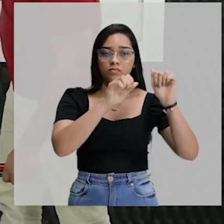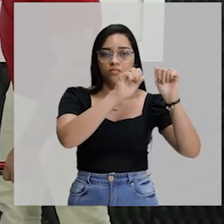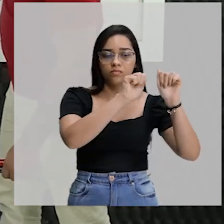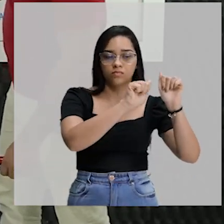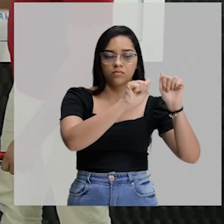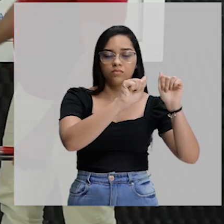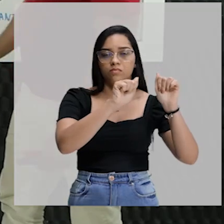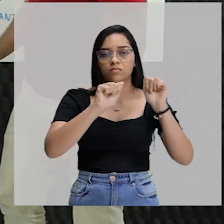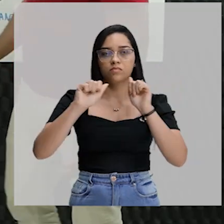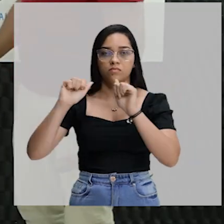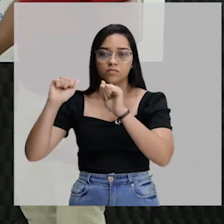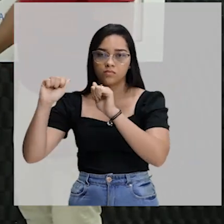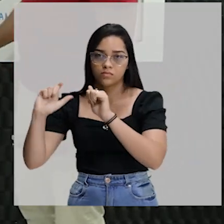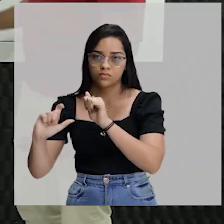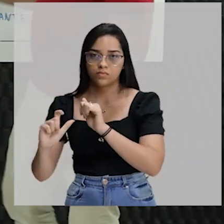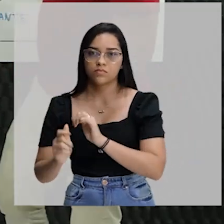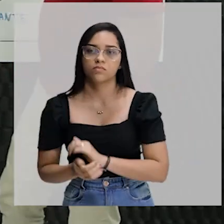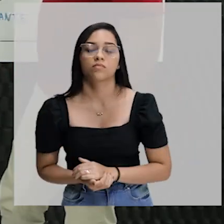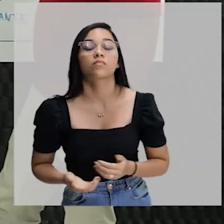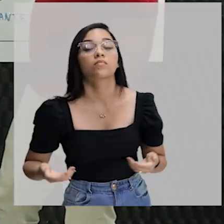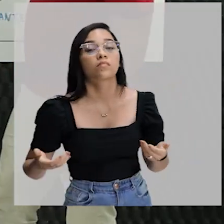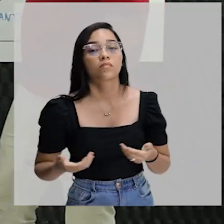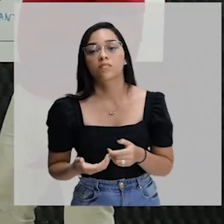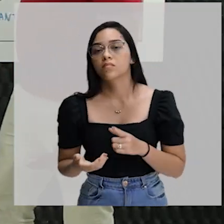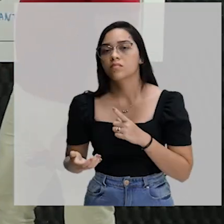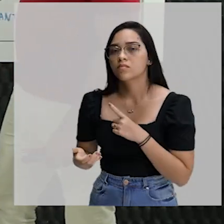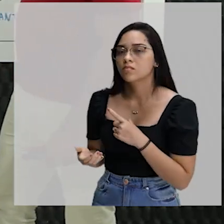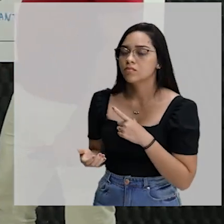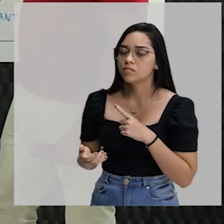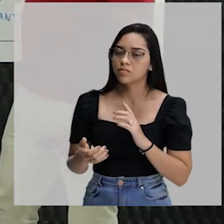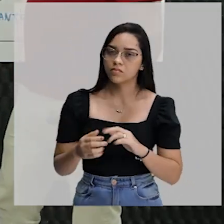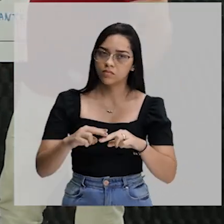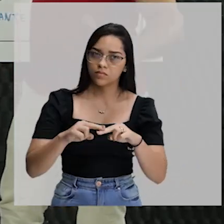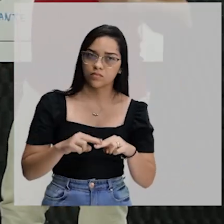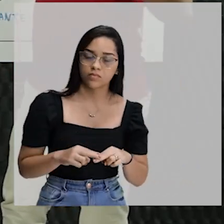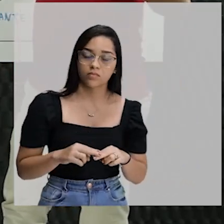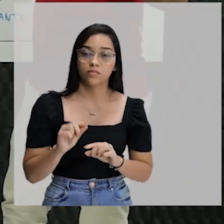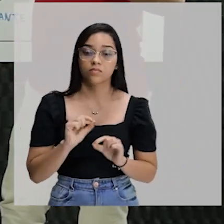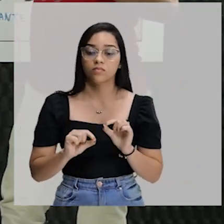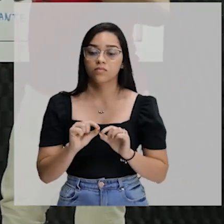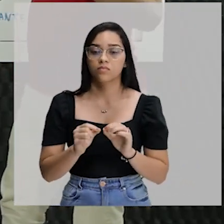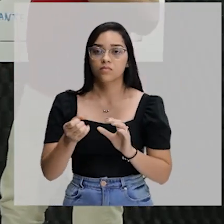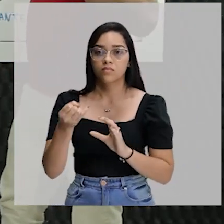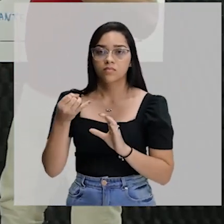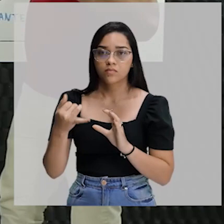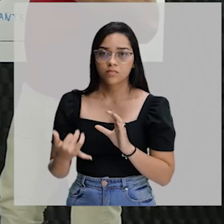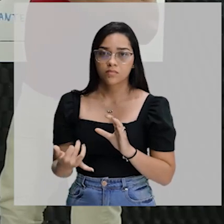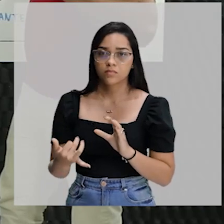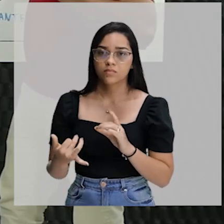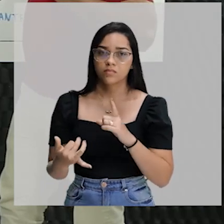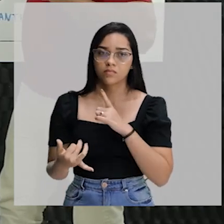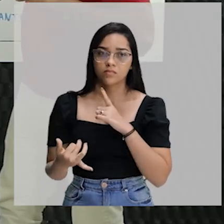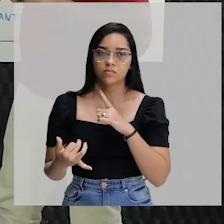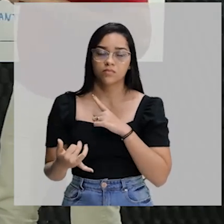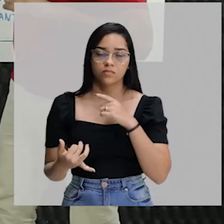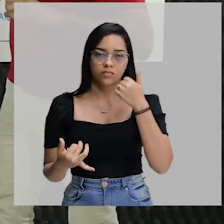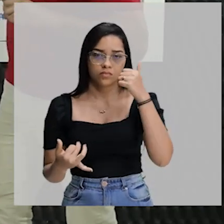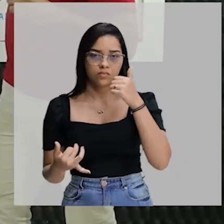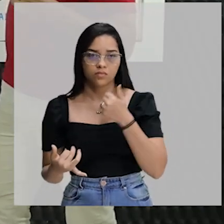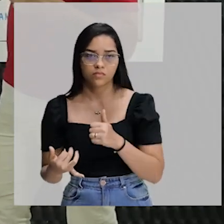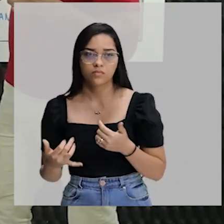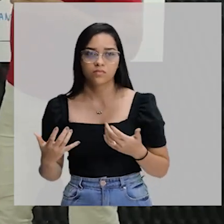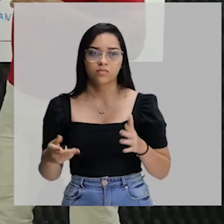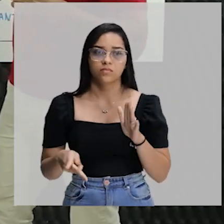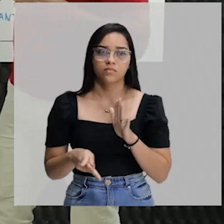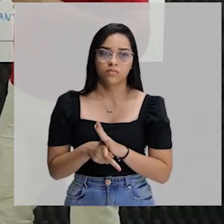heterozigoto. Ok? Então, nesse caso aqui, a característica que está sendo analisada, que